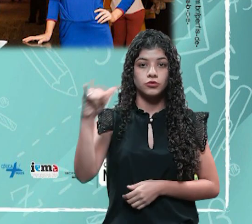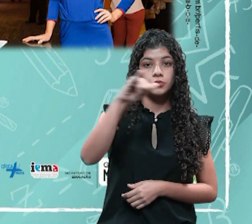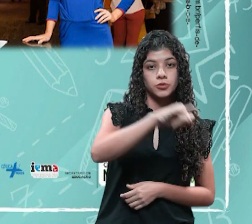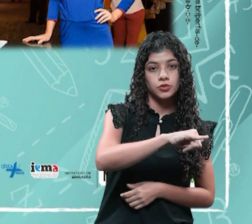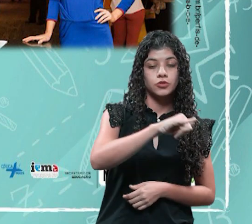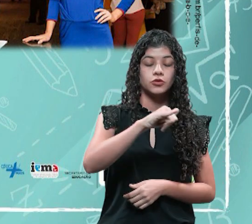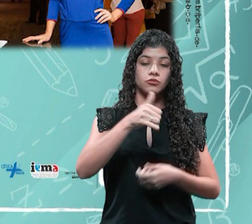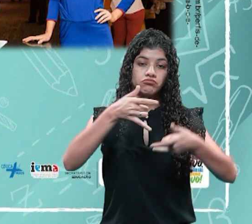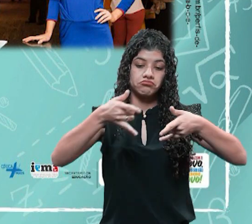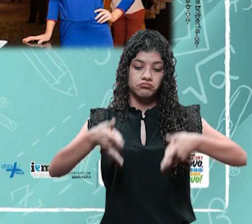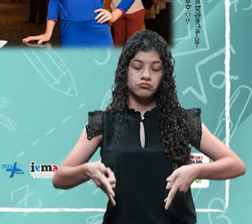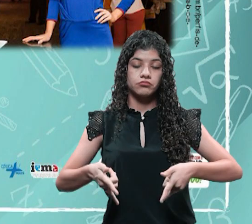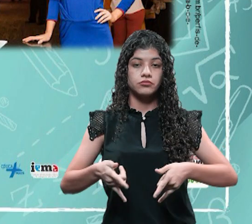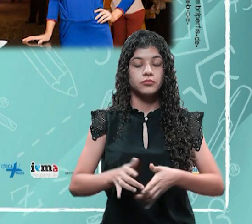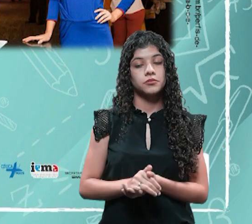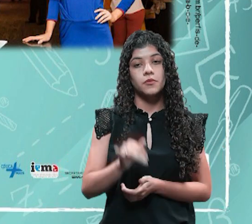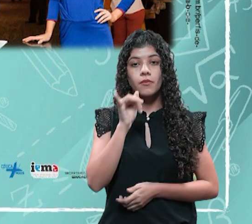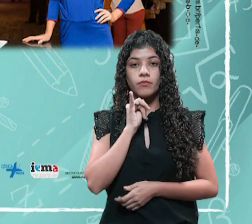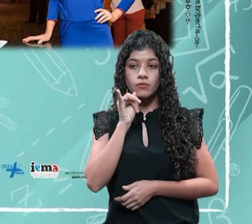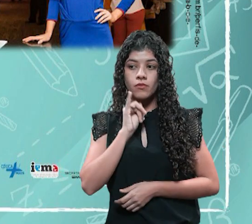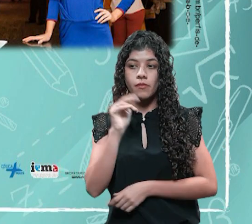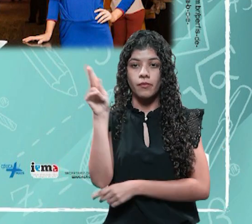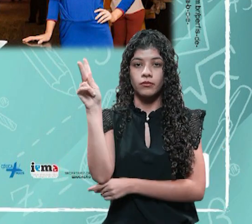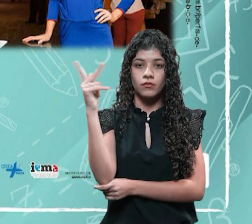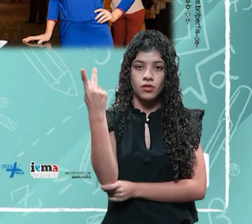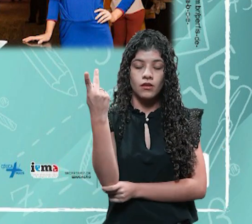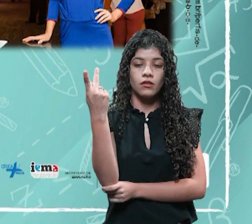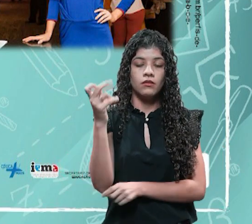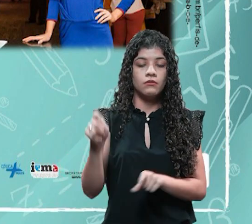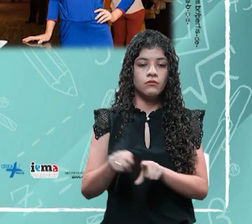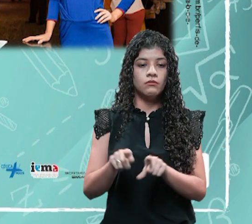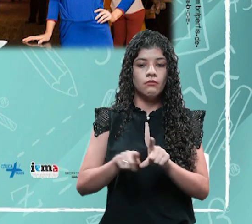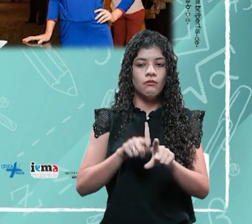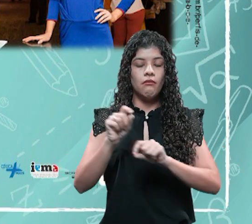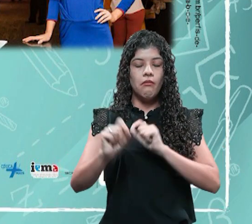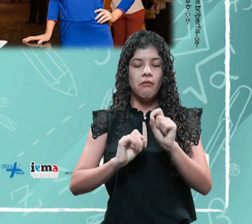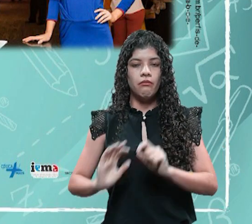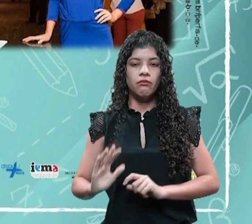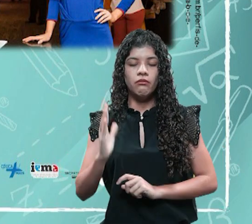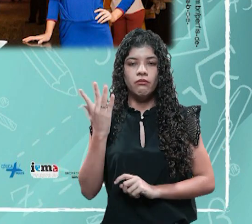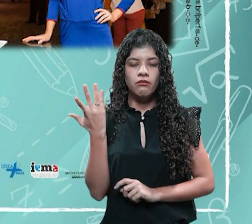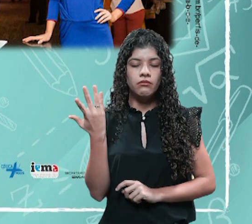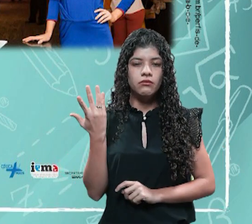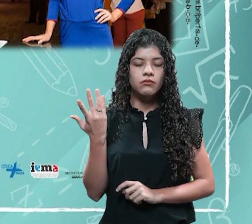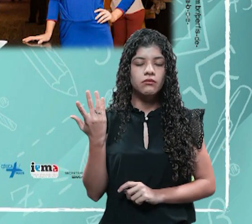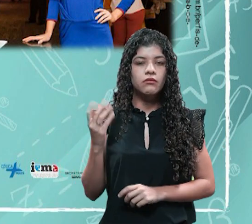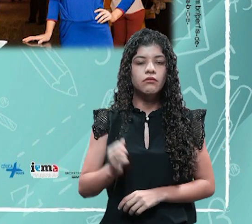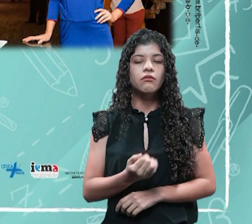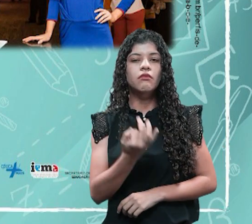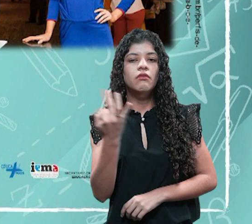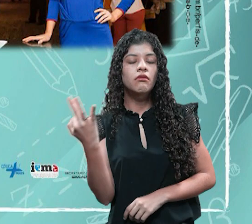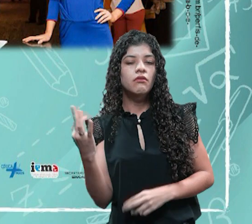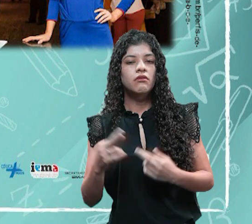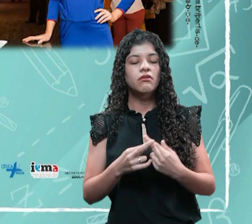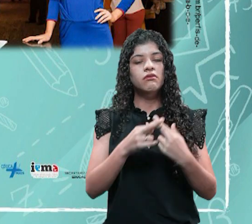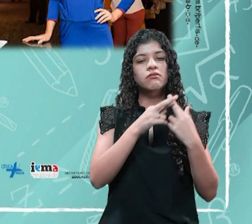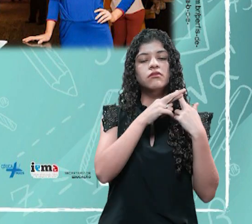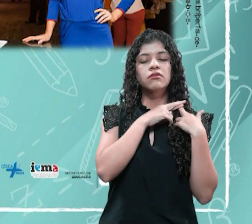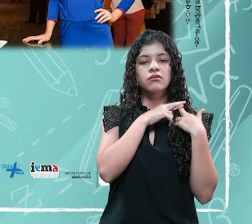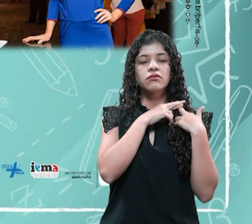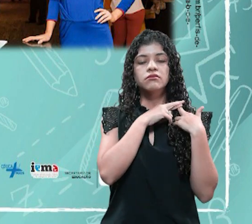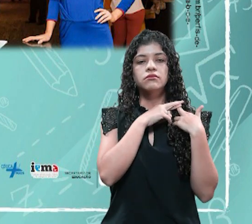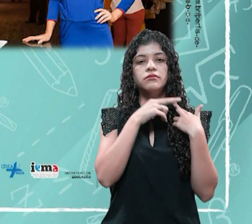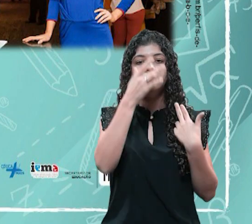por exemplo, em hotéis, e nos locais onde acontece até as atividades do evento, né? Quais são as funções